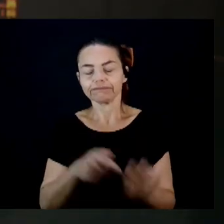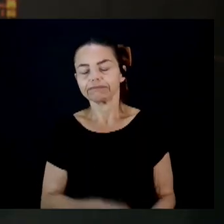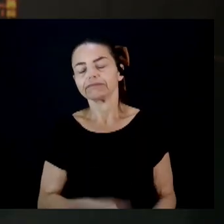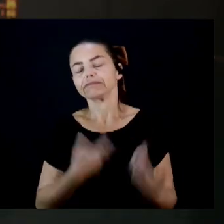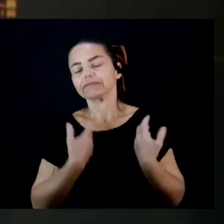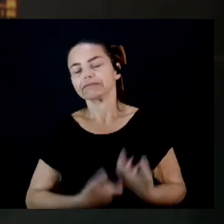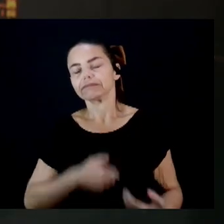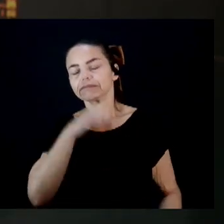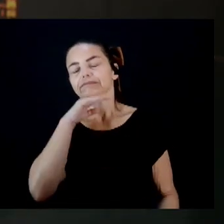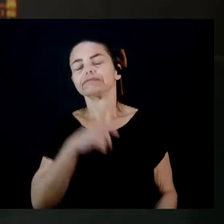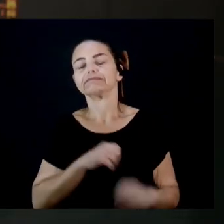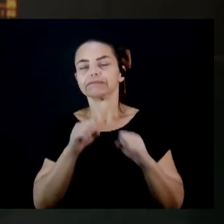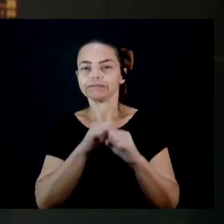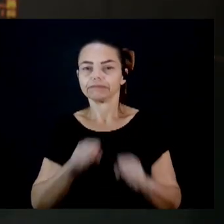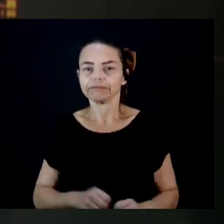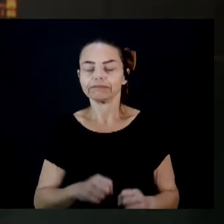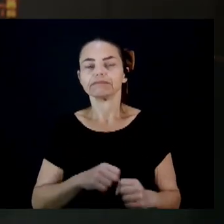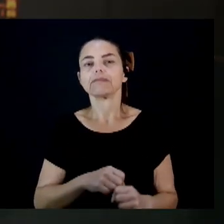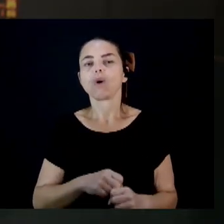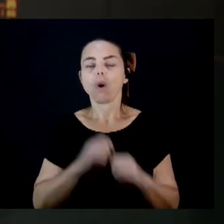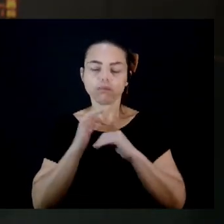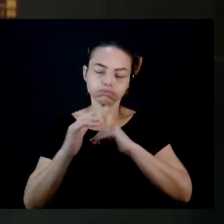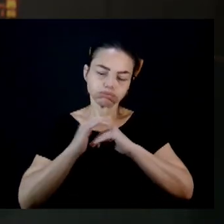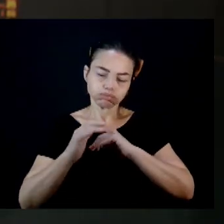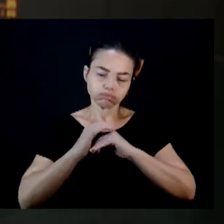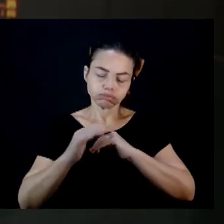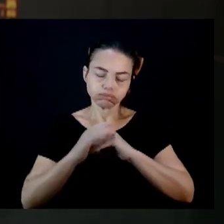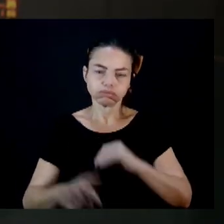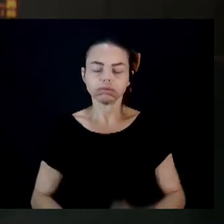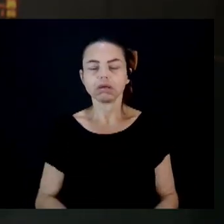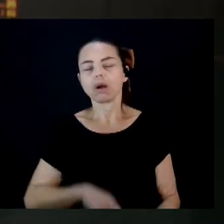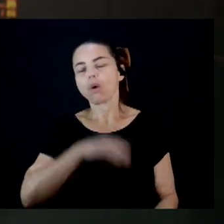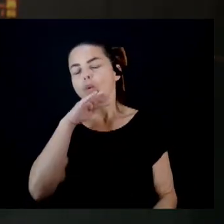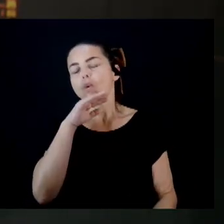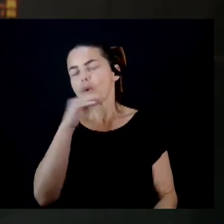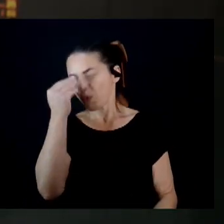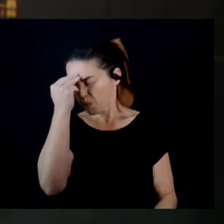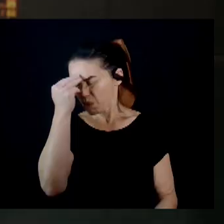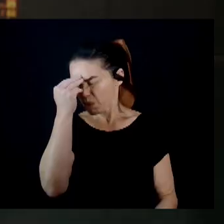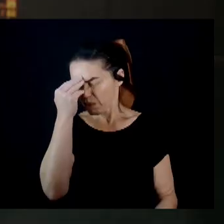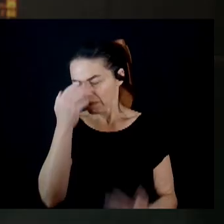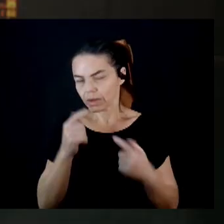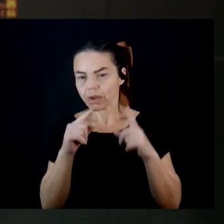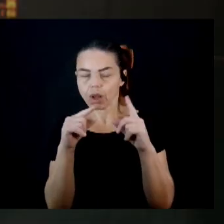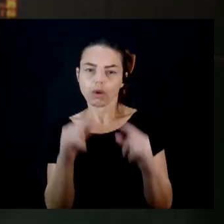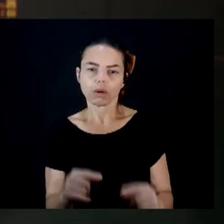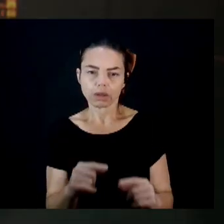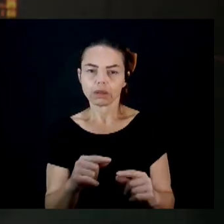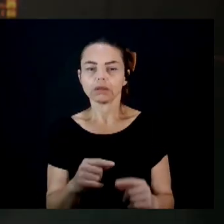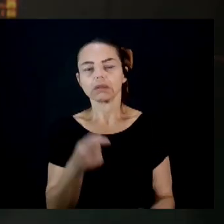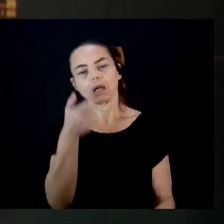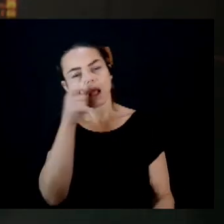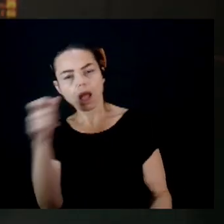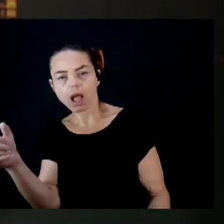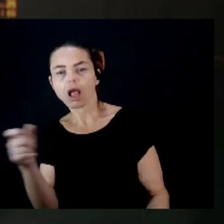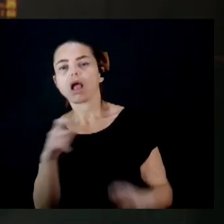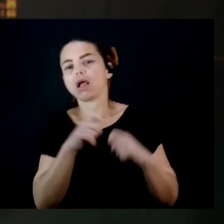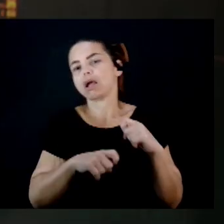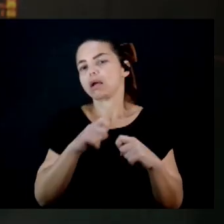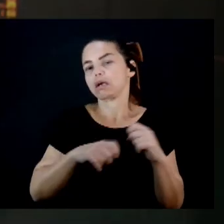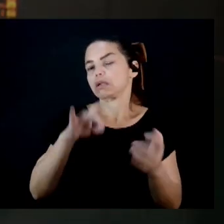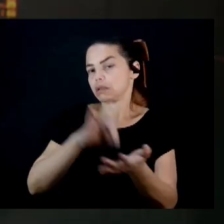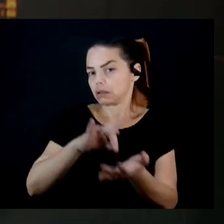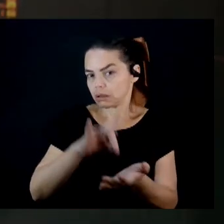o sistema de dopamina, geram fadiga mental e reduzem o interesse pelo sexo real